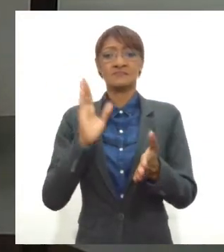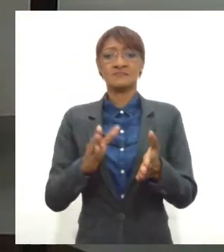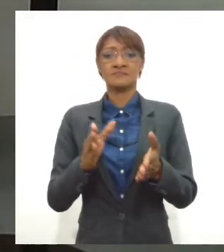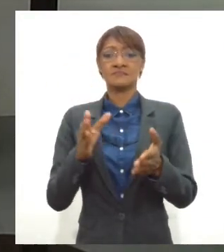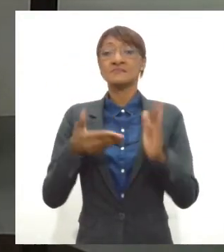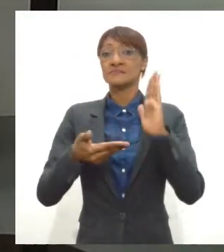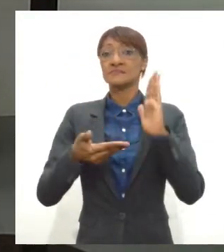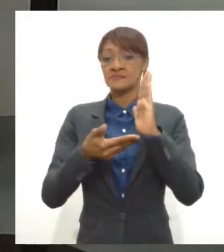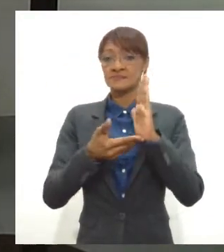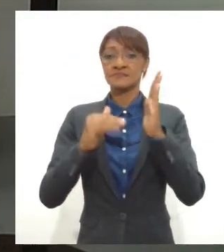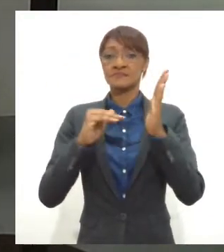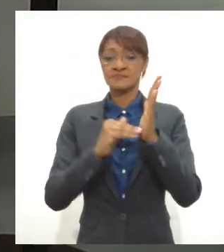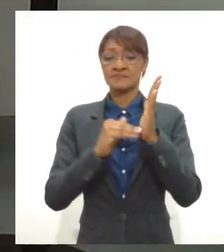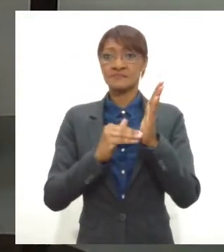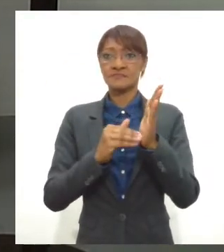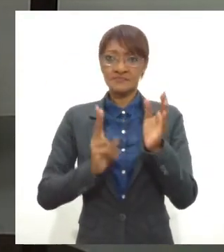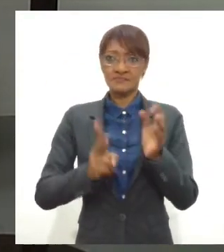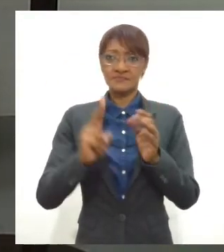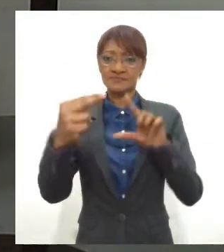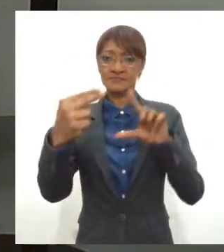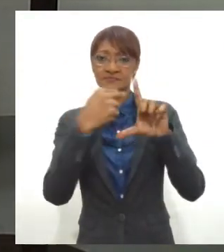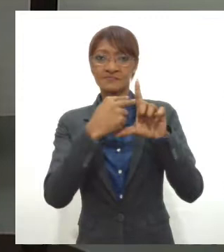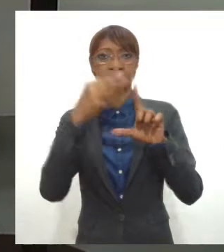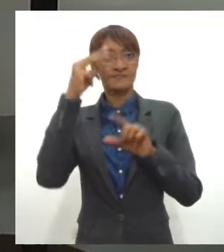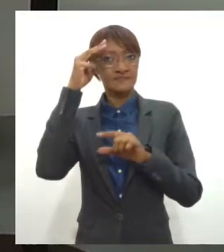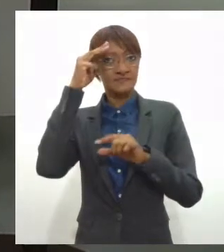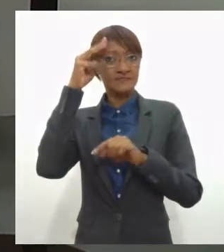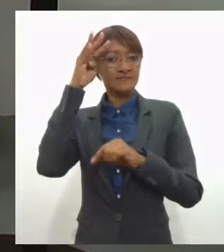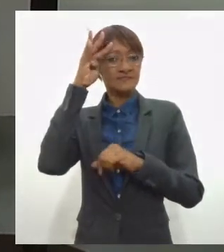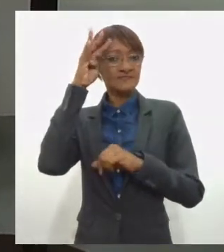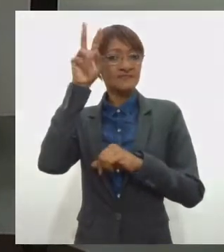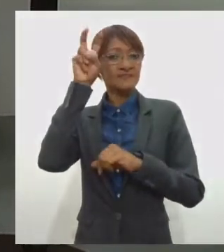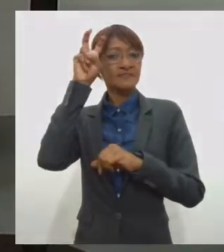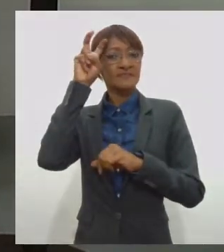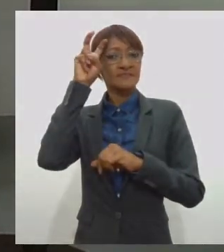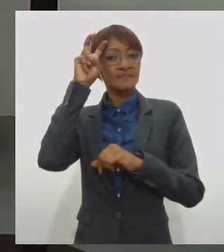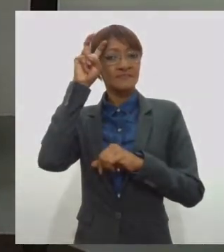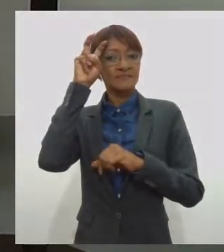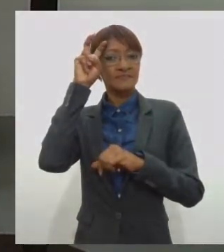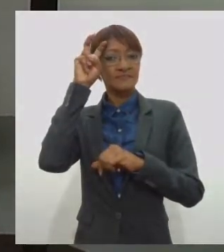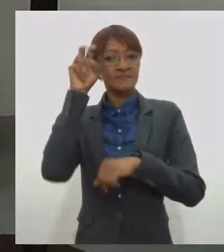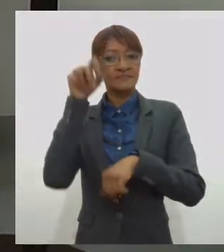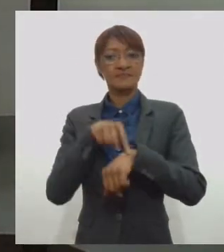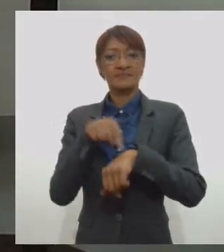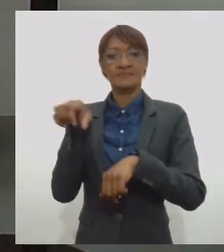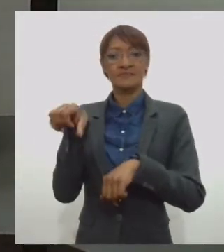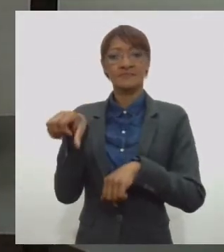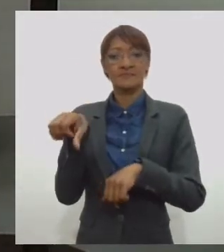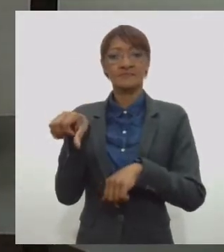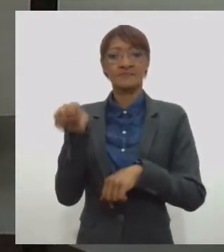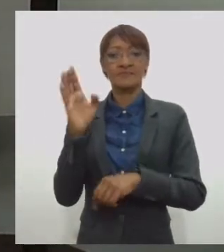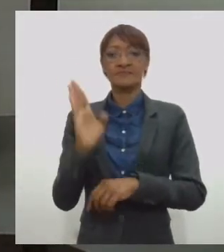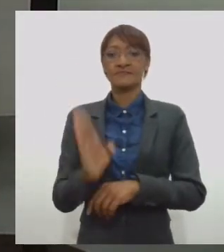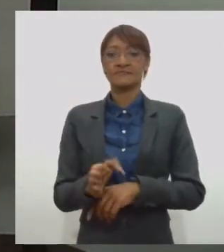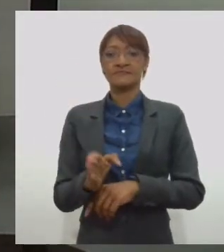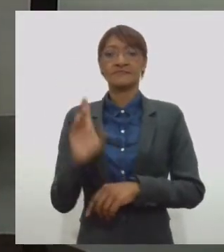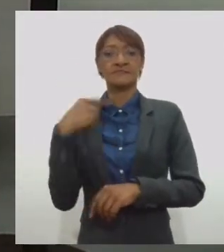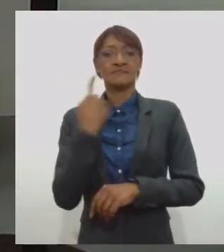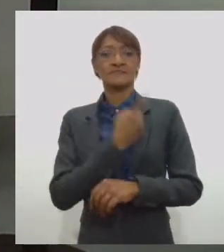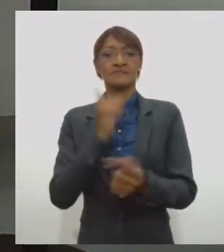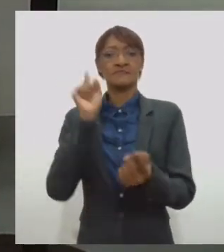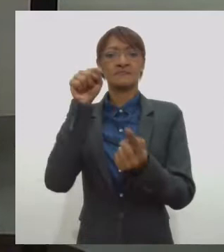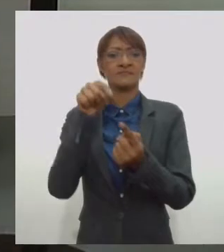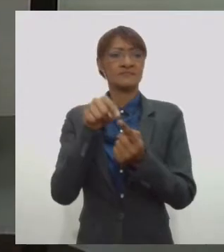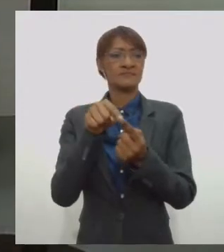Federal, fique aqui com a gente todas as terças, quartas e quintas, às 9h30 da manhã. Porque o nosso objetivo é